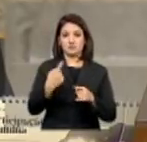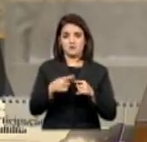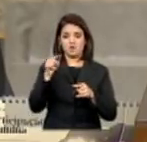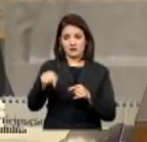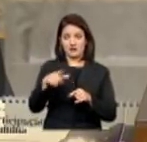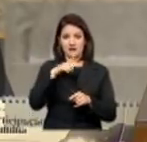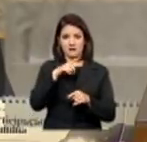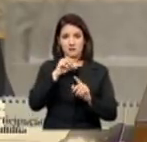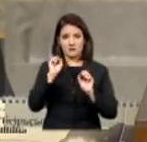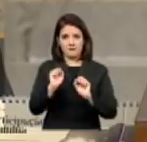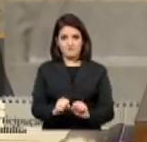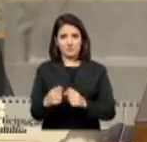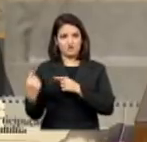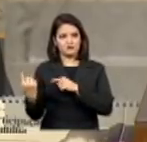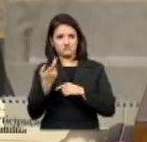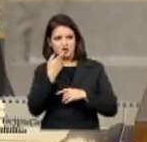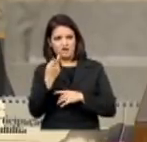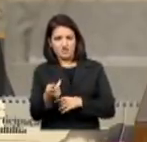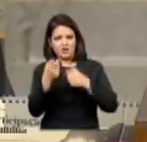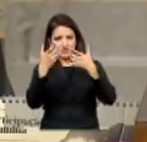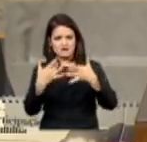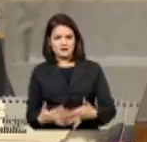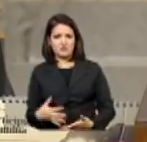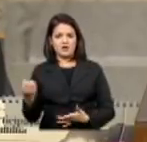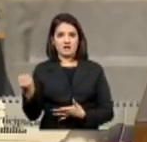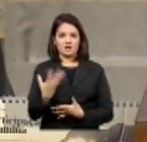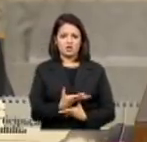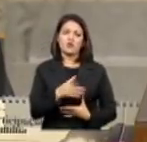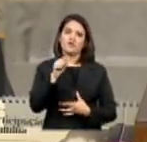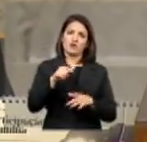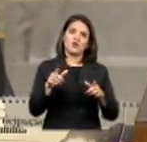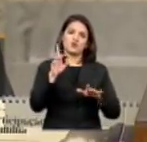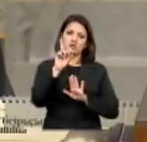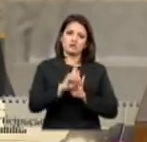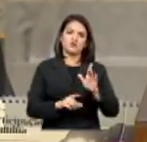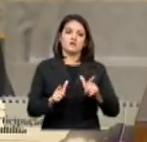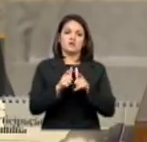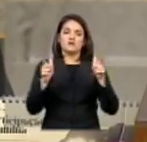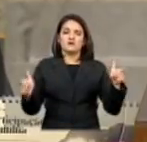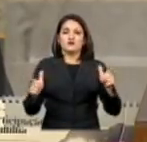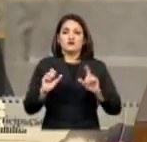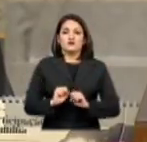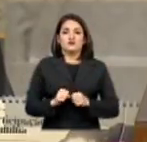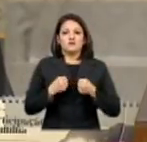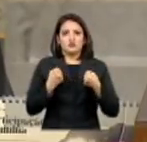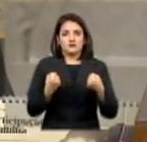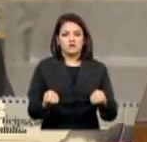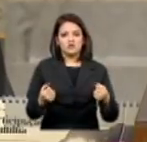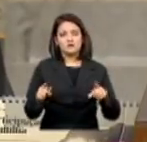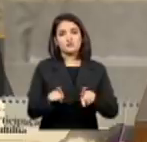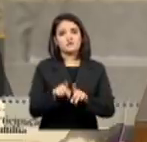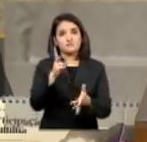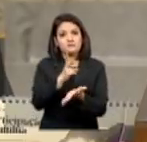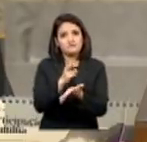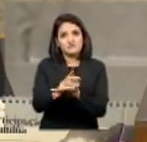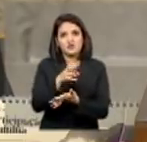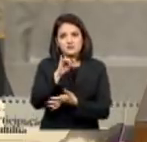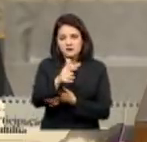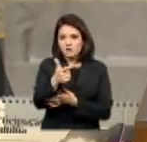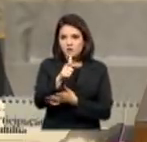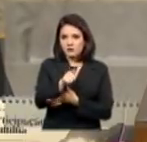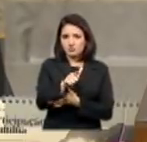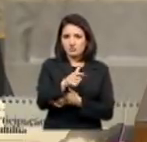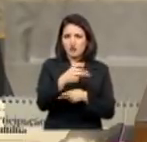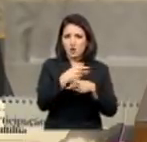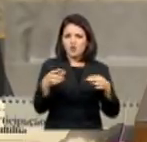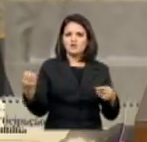fatos novos viola o direito à ampla defesa quando nem prejuízo e nem se diga que mesmo ausente os fatos novos a simples circunstância